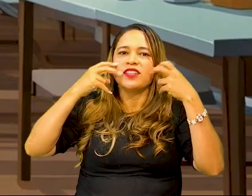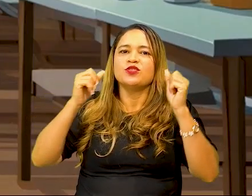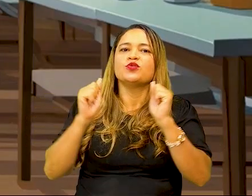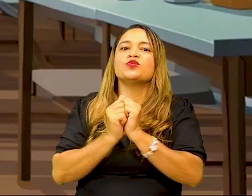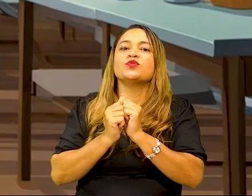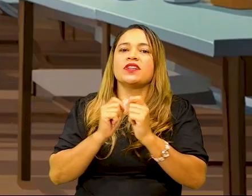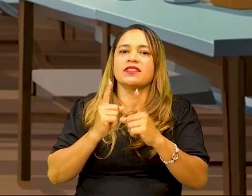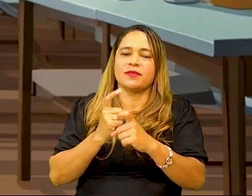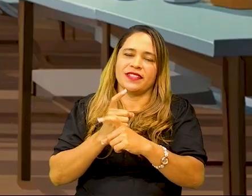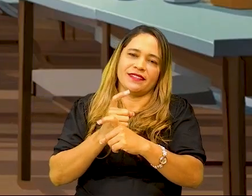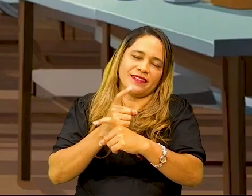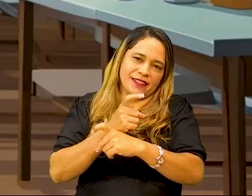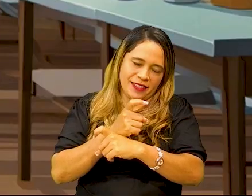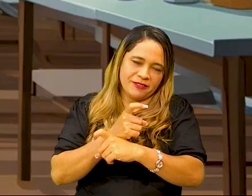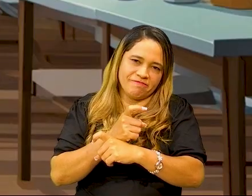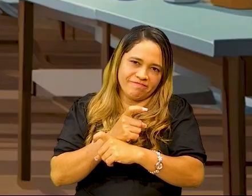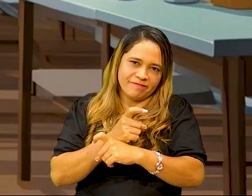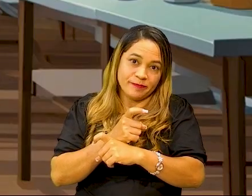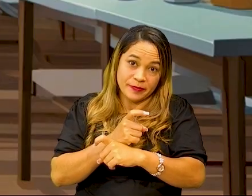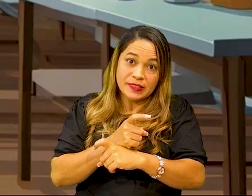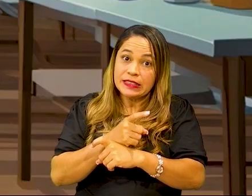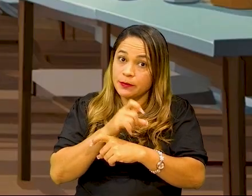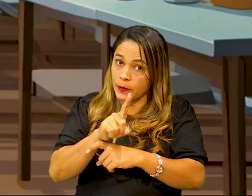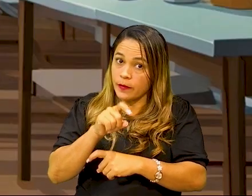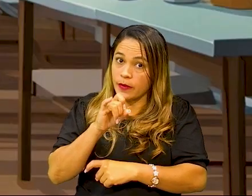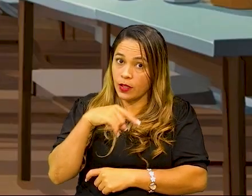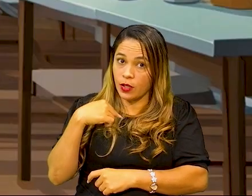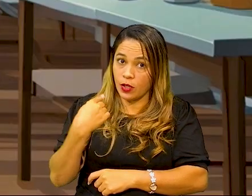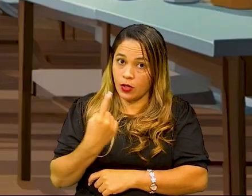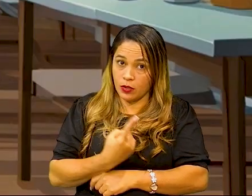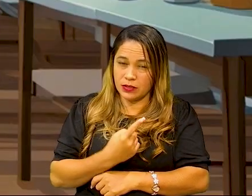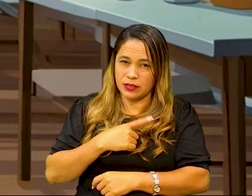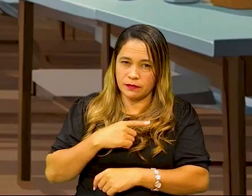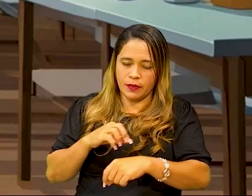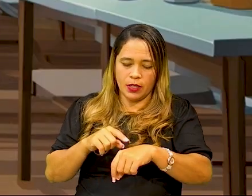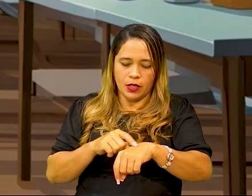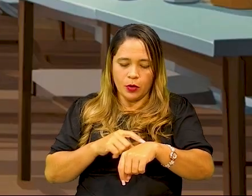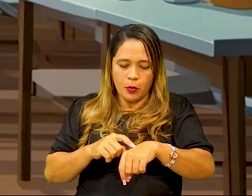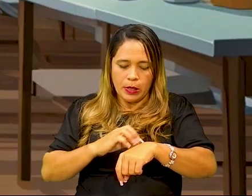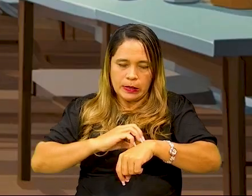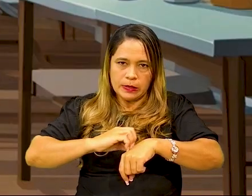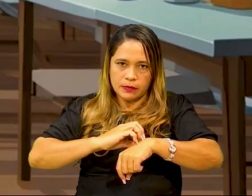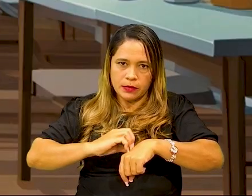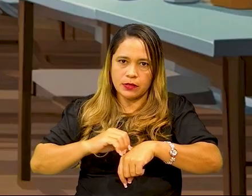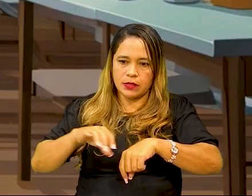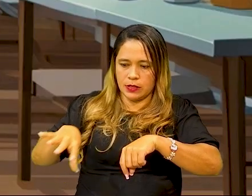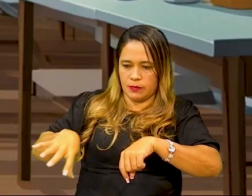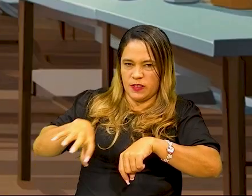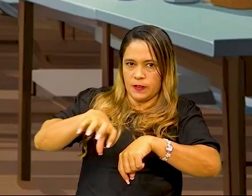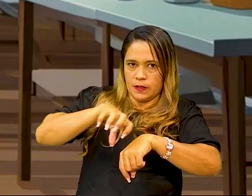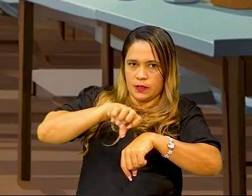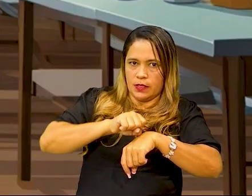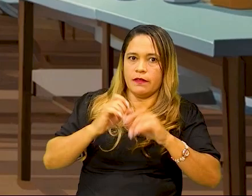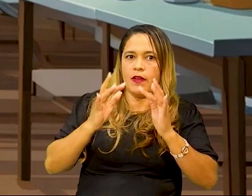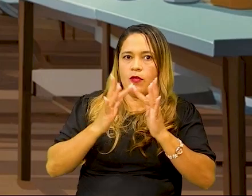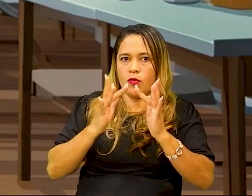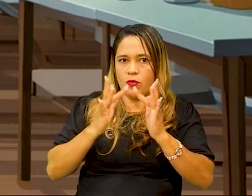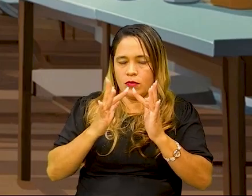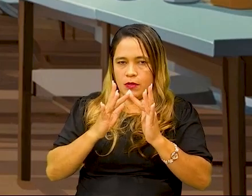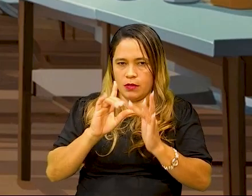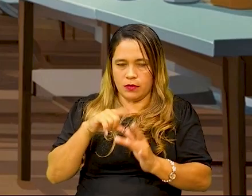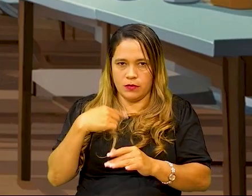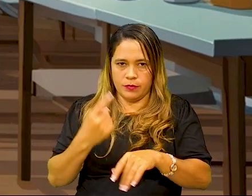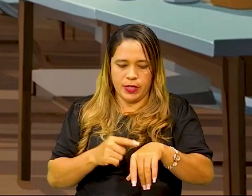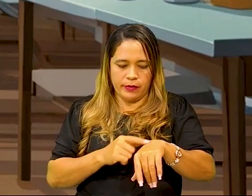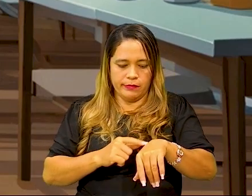ela pode trazer o quê? Essa bactéria. E se a gente, de repente, tiver algum ferimento na pele e essa bactéria do rato entrar em contato com a nossa